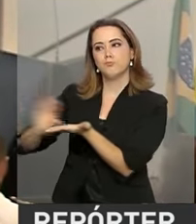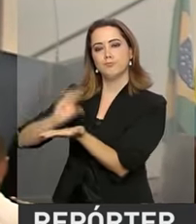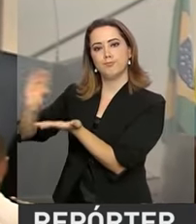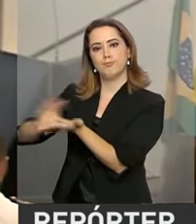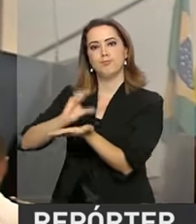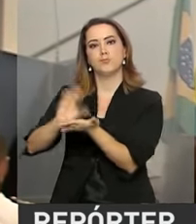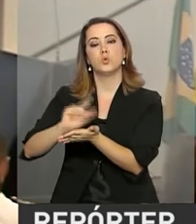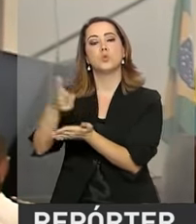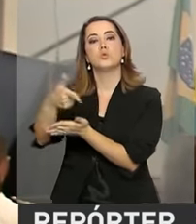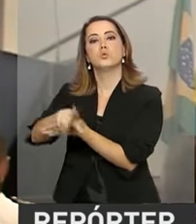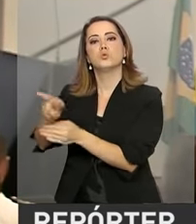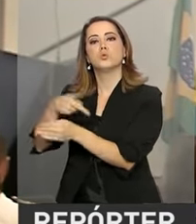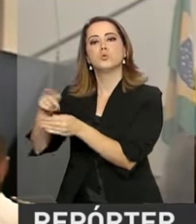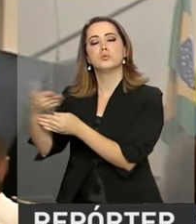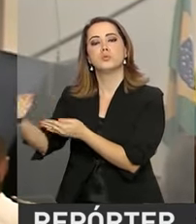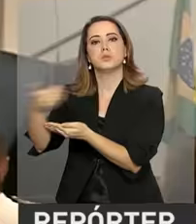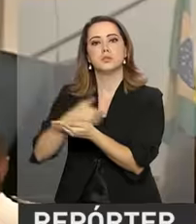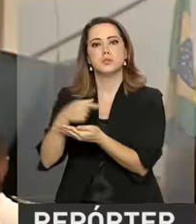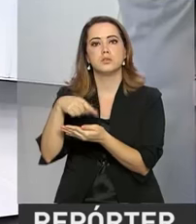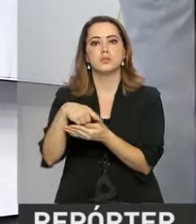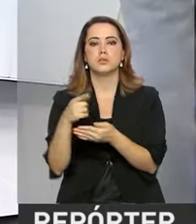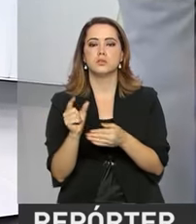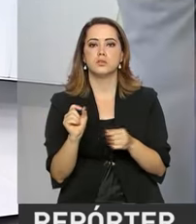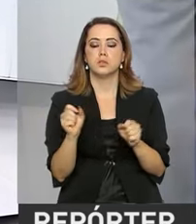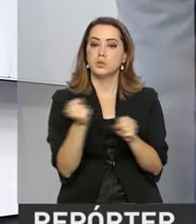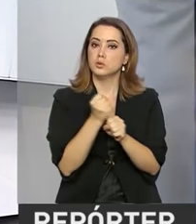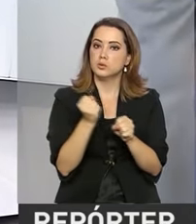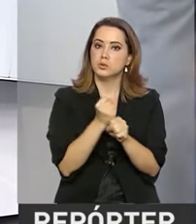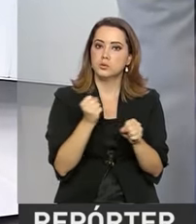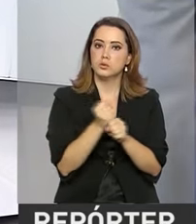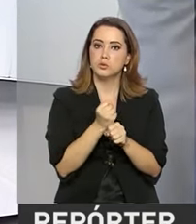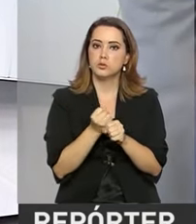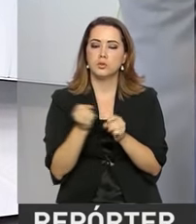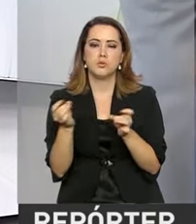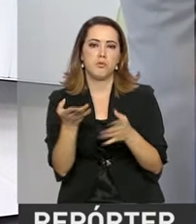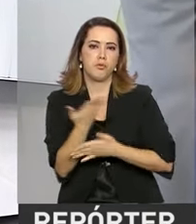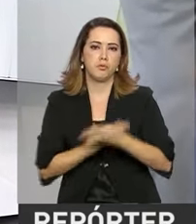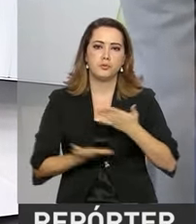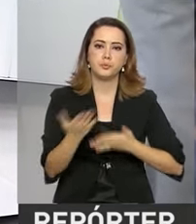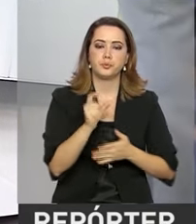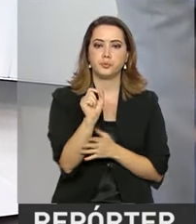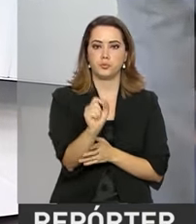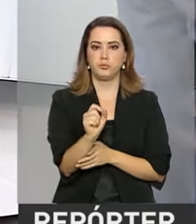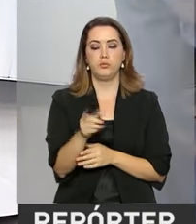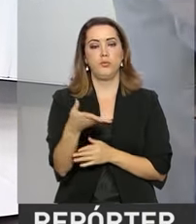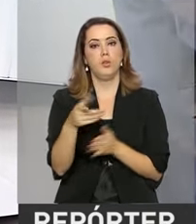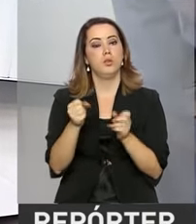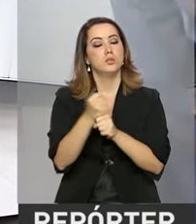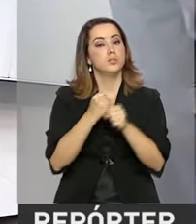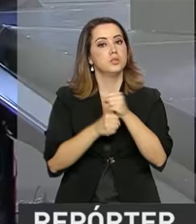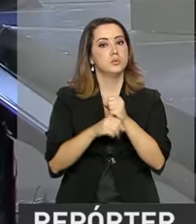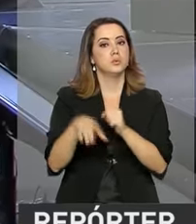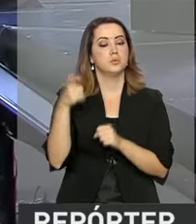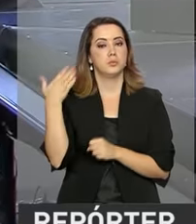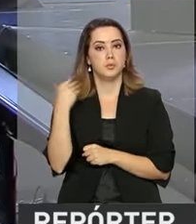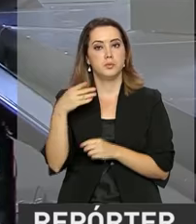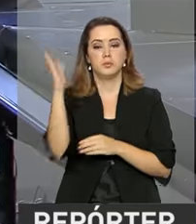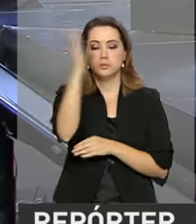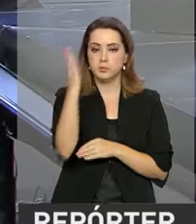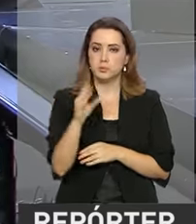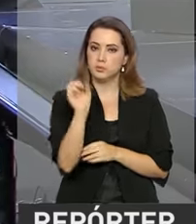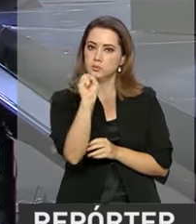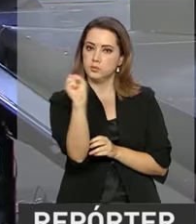dos investimentos em infraestrutura e logística. Ano passado, o Brasil ocupou a 8ª posição no ranking mundial de atração